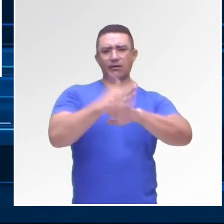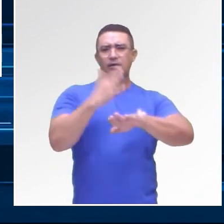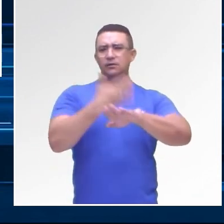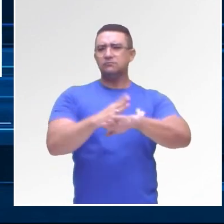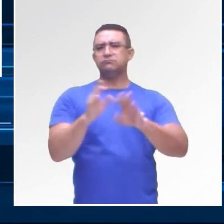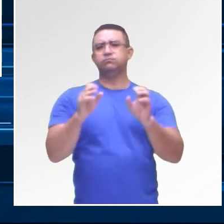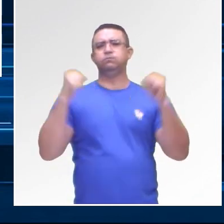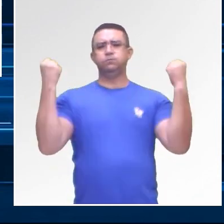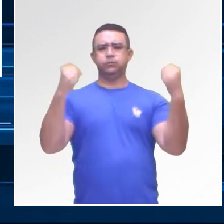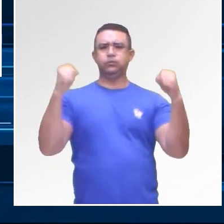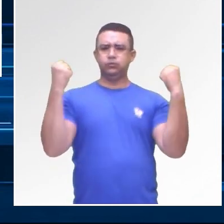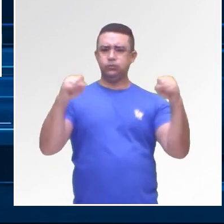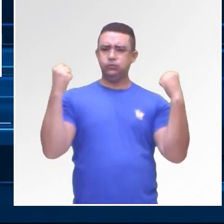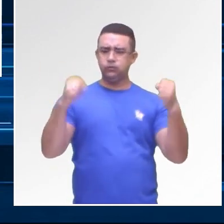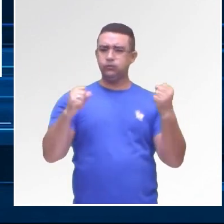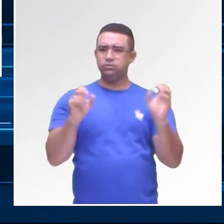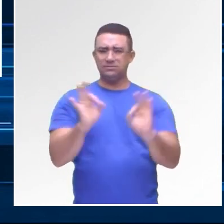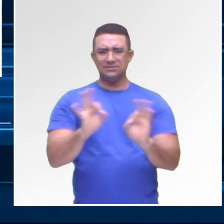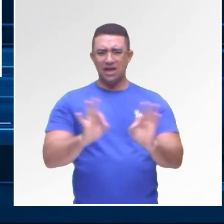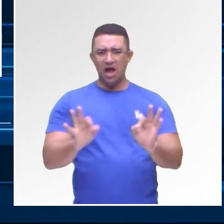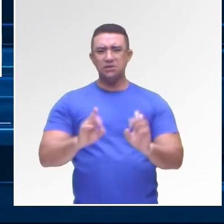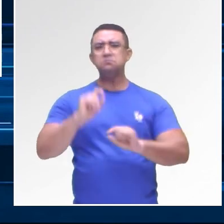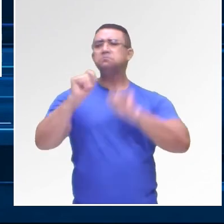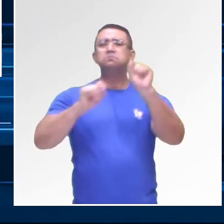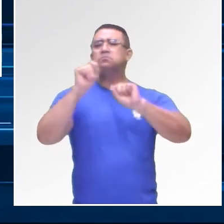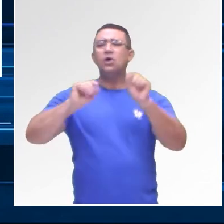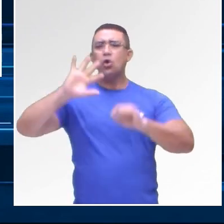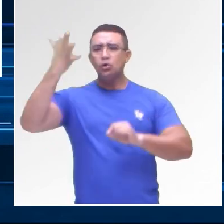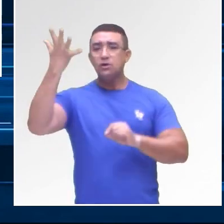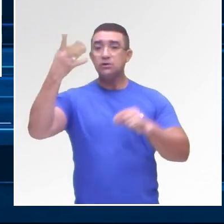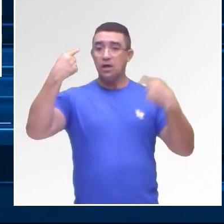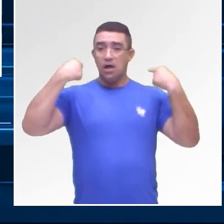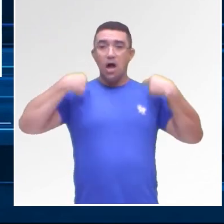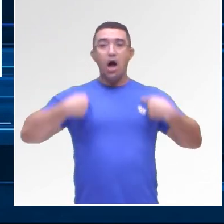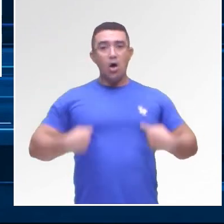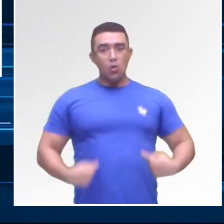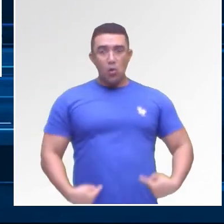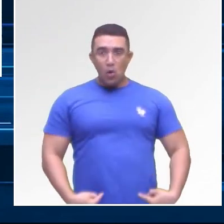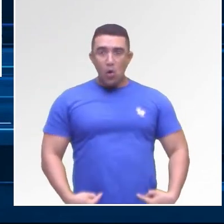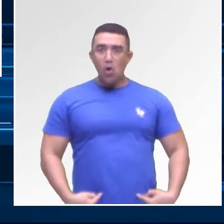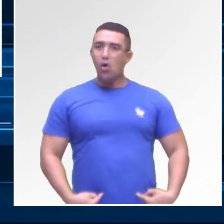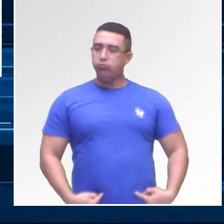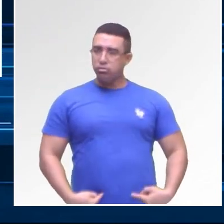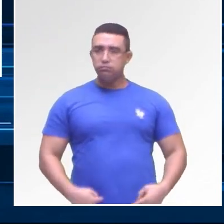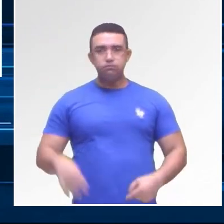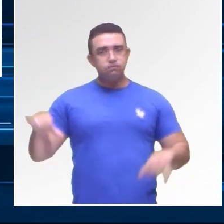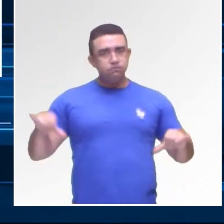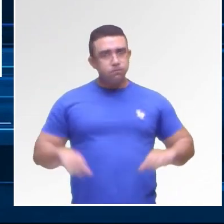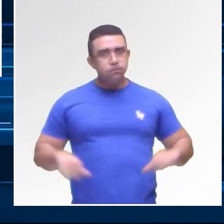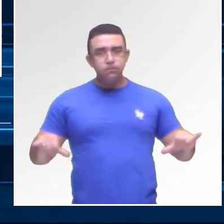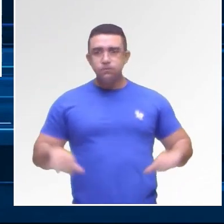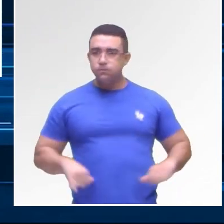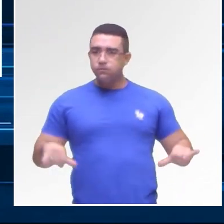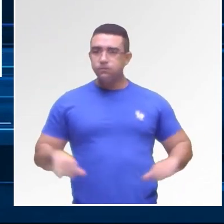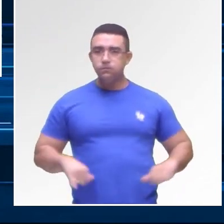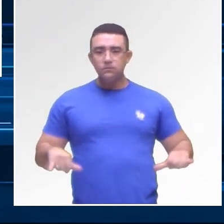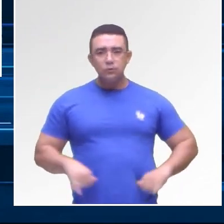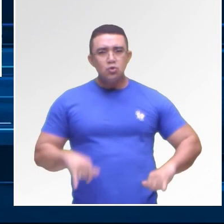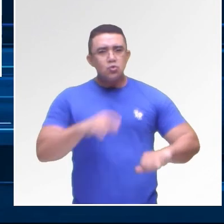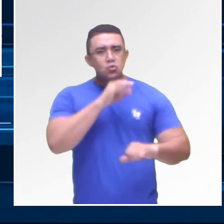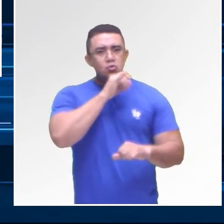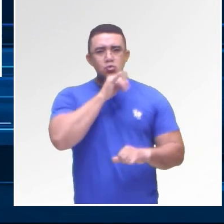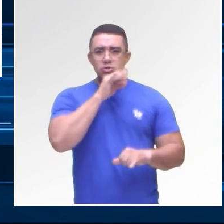aí durante esse momento da aula, o nosso corpo, ele padece, né? Ele fica ruim, ele